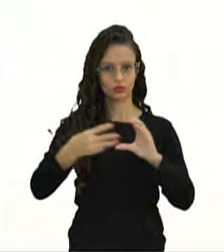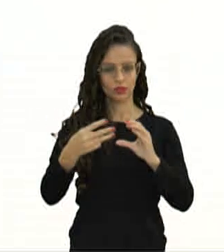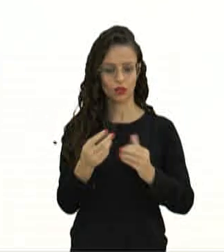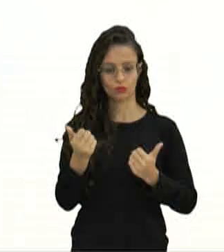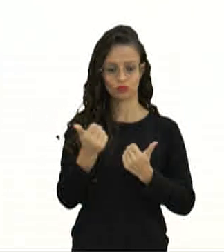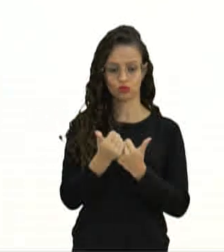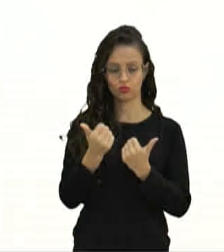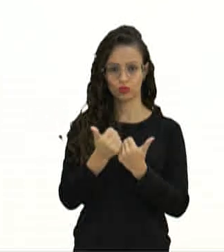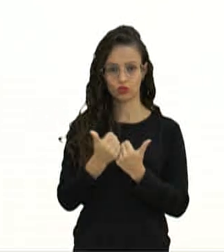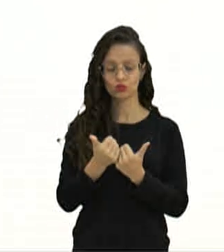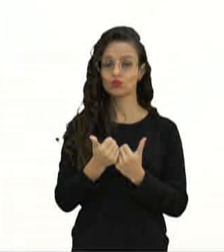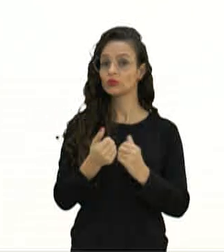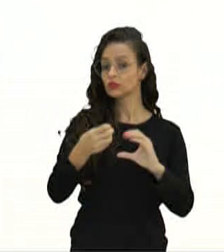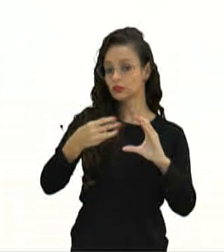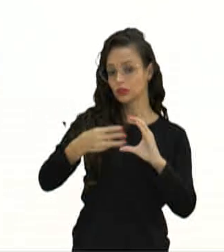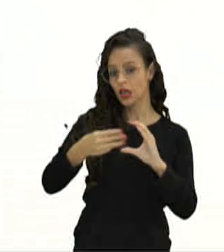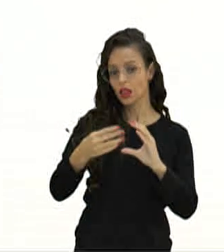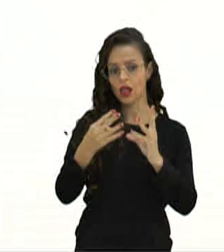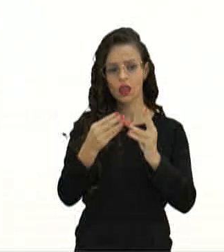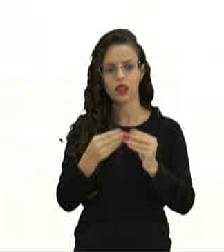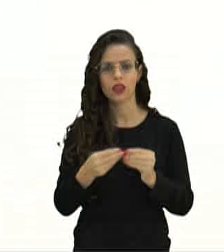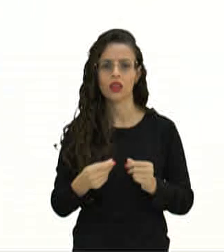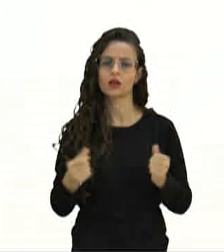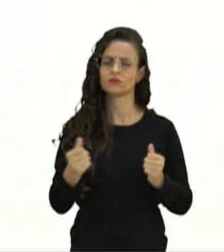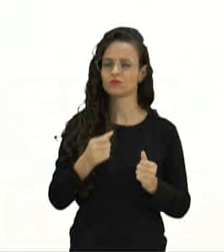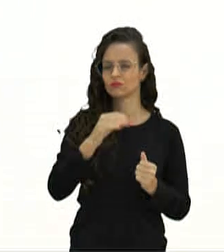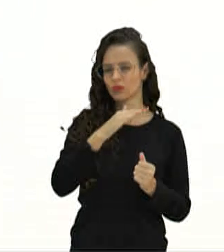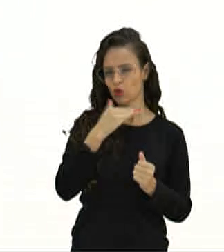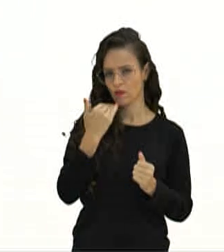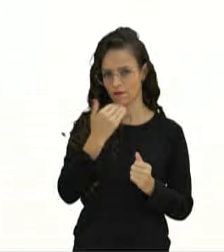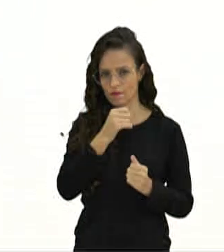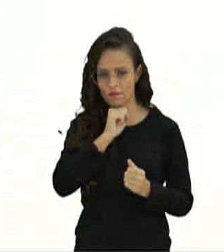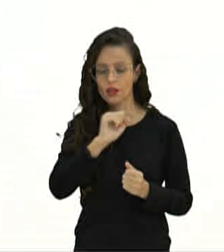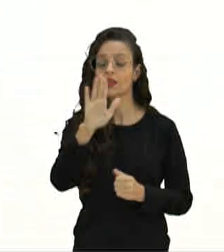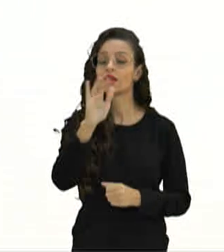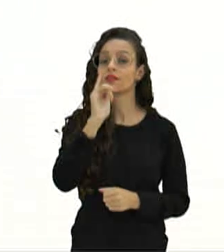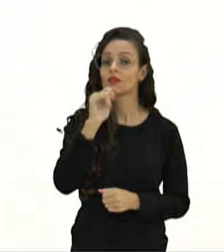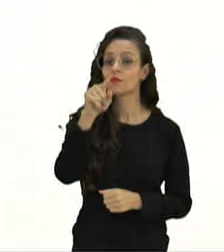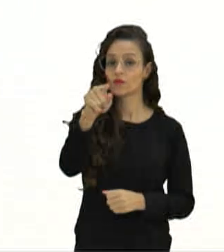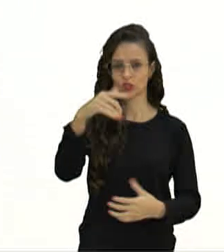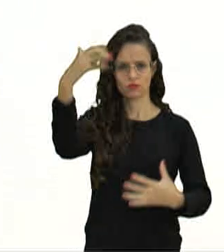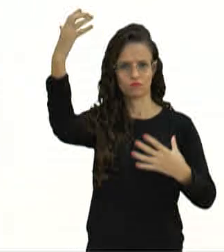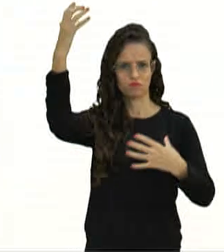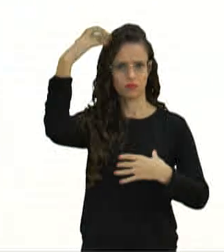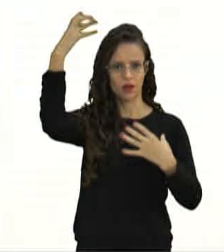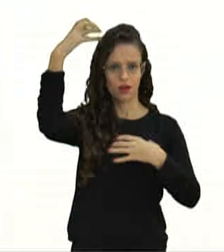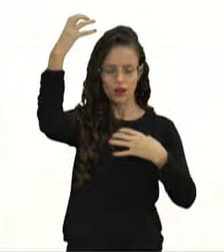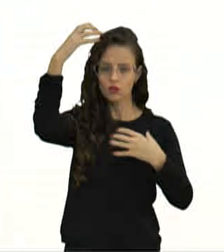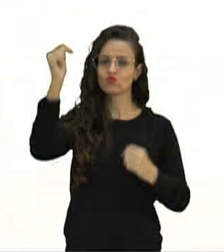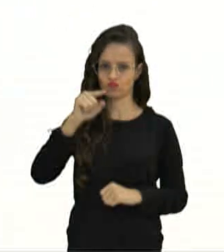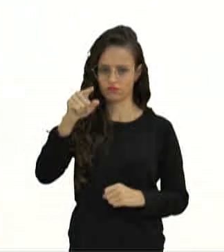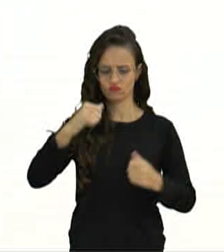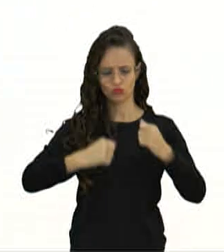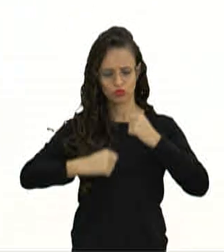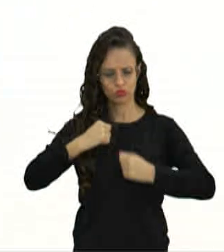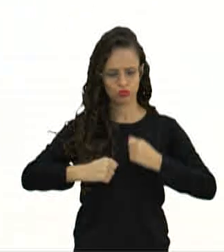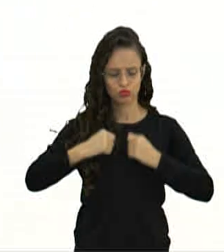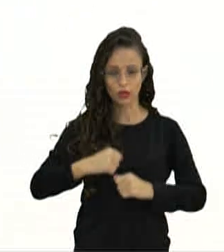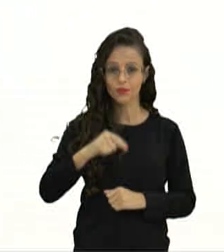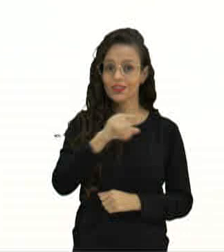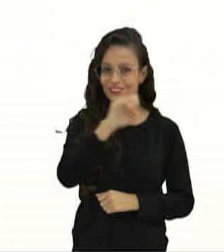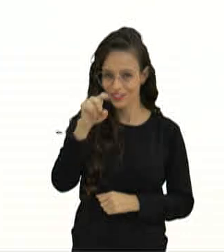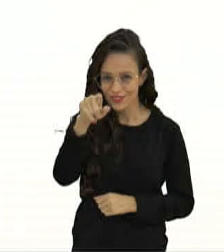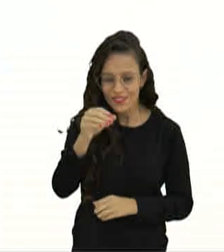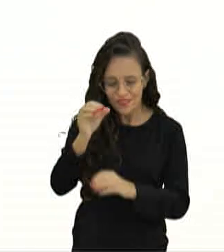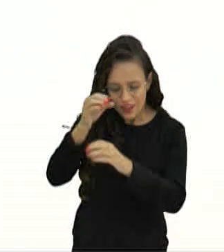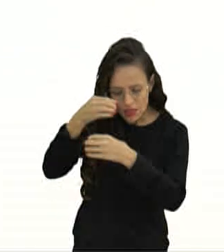lugar daquelas células que morreram, que envelheceram e acabaram morrendo. Por exemplo, quando vocês vão lá tomar banho, se vocês tivessem um